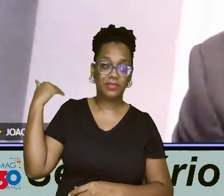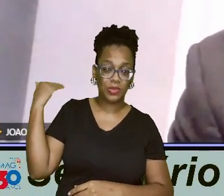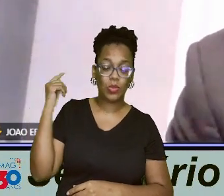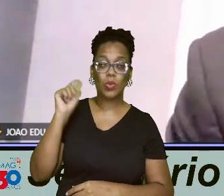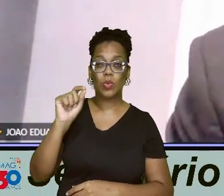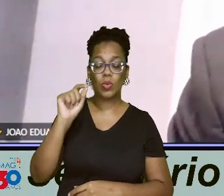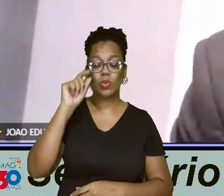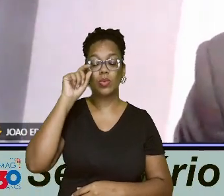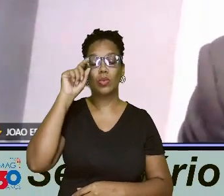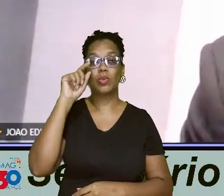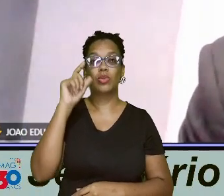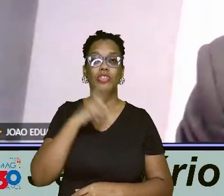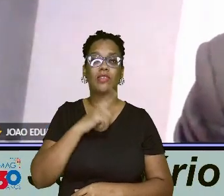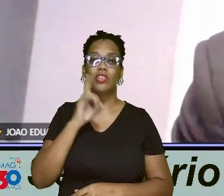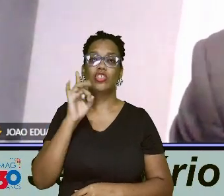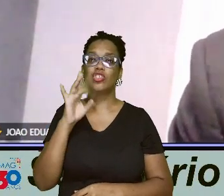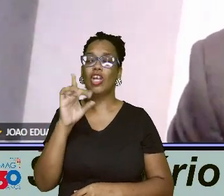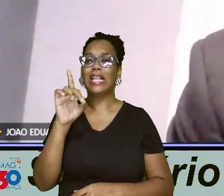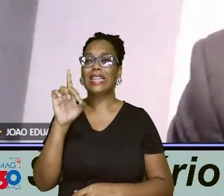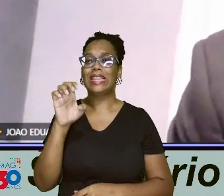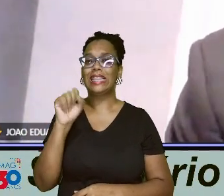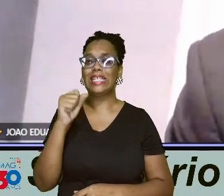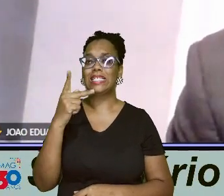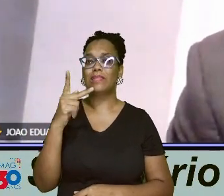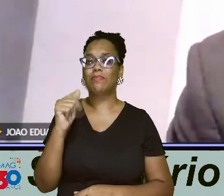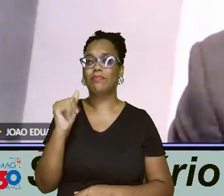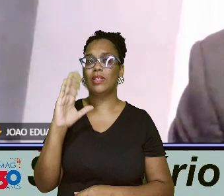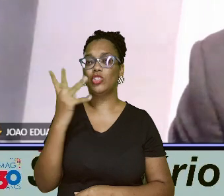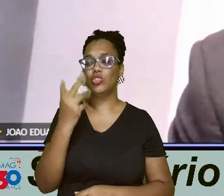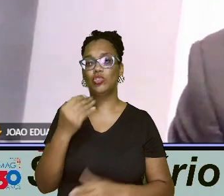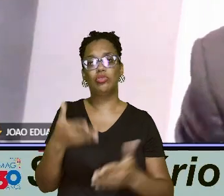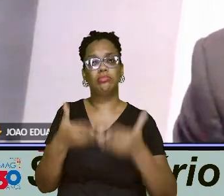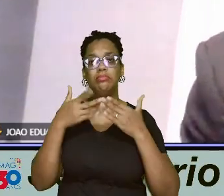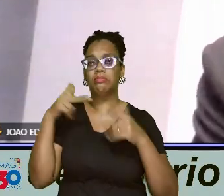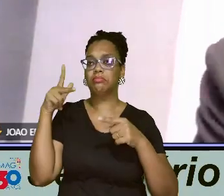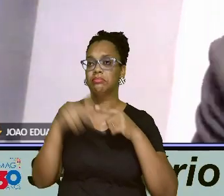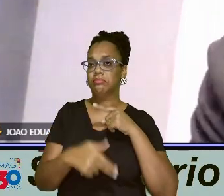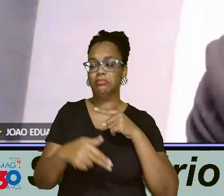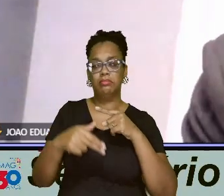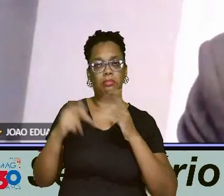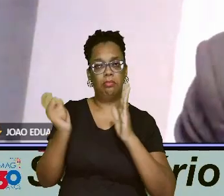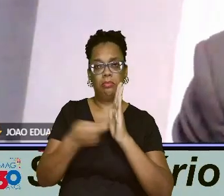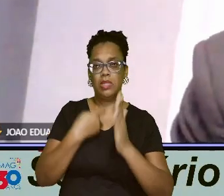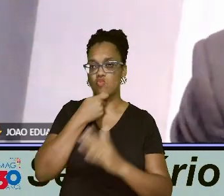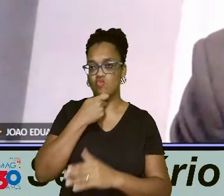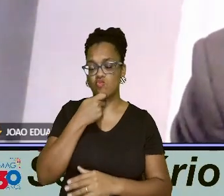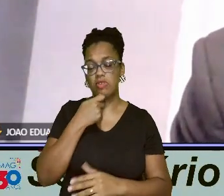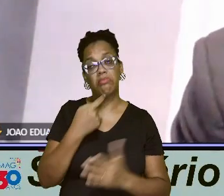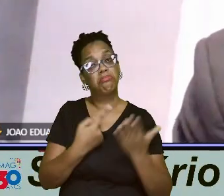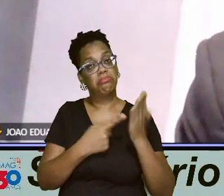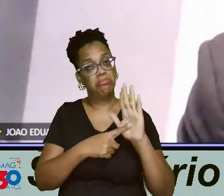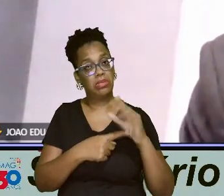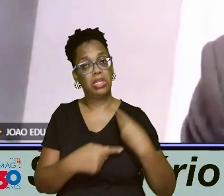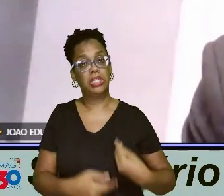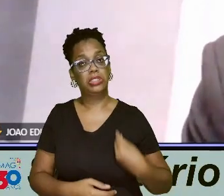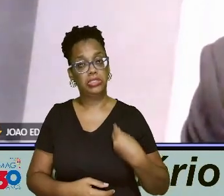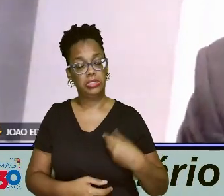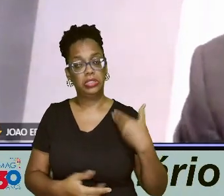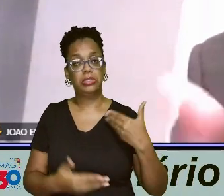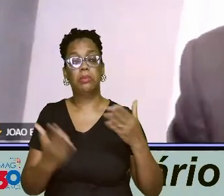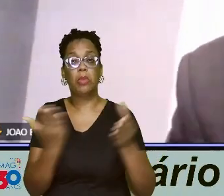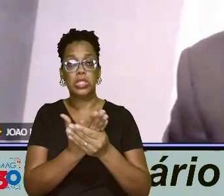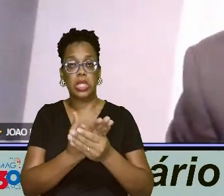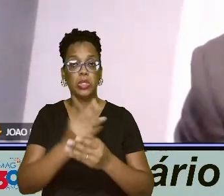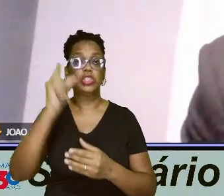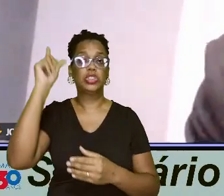o mero despacho do magistrado não interrompia a prescrição, e o que revela também a existência de processos antigos, né, e